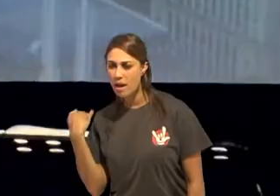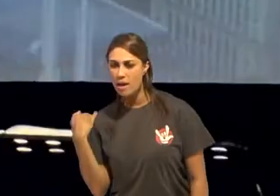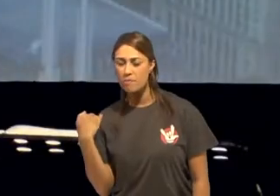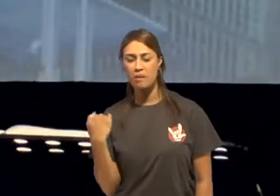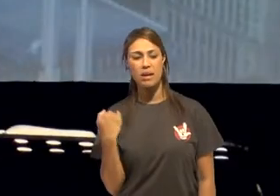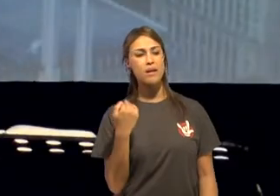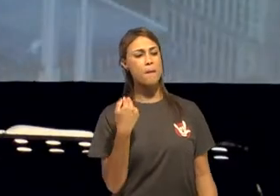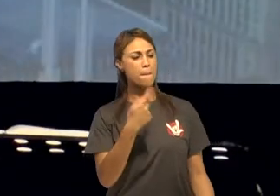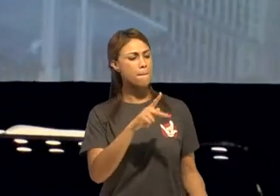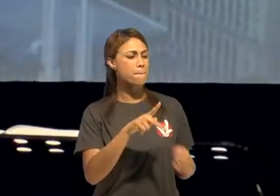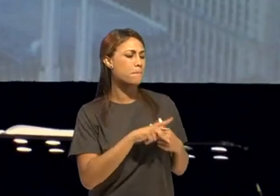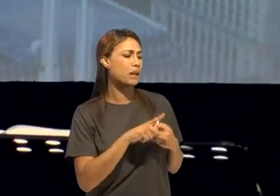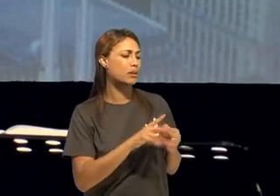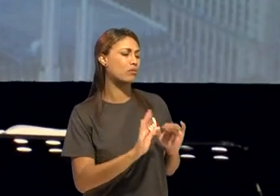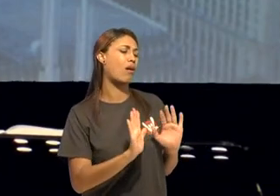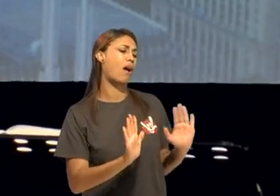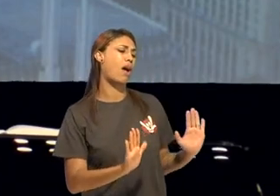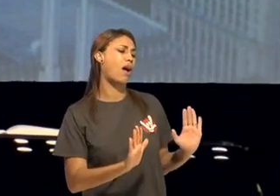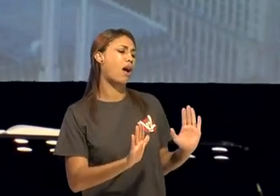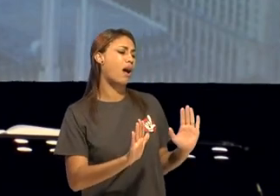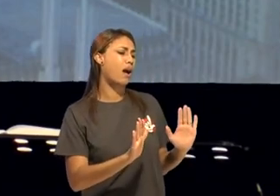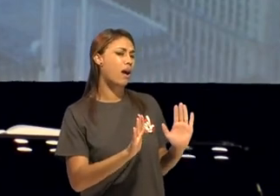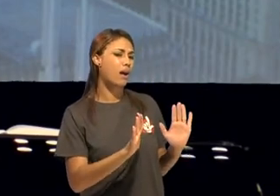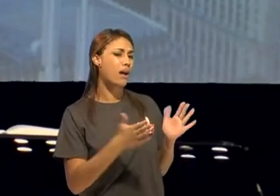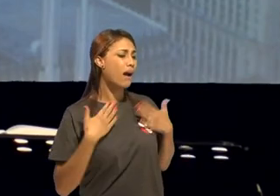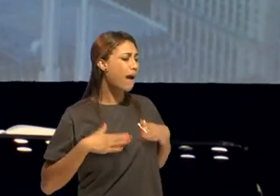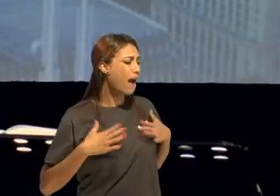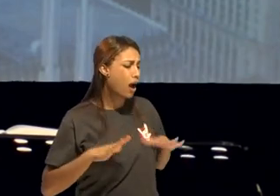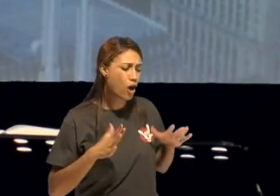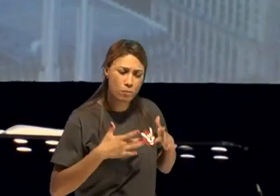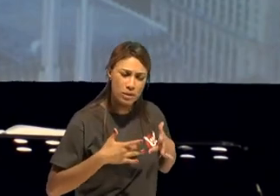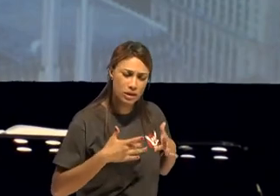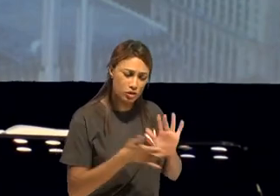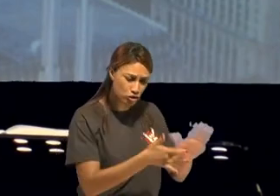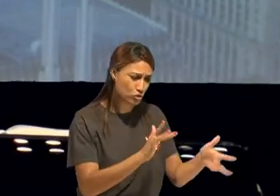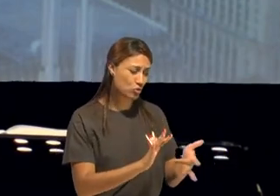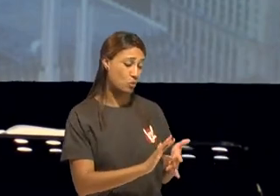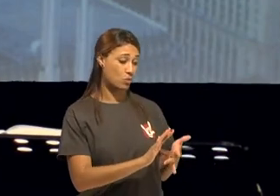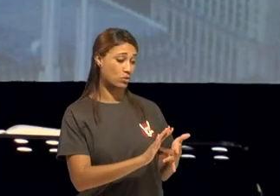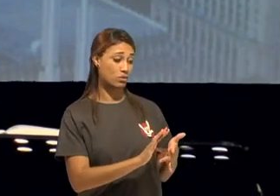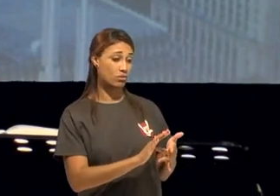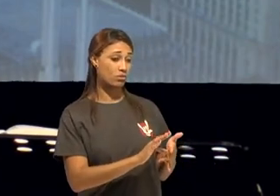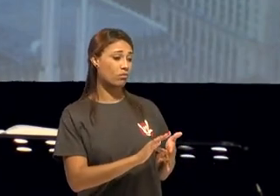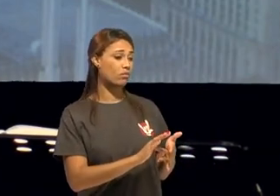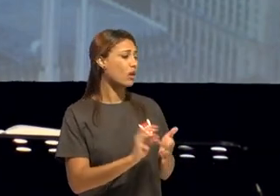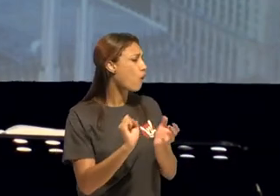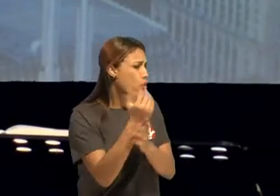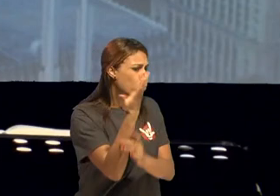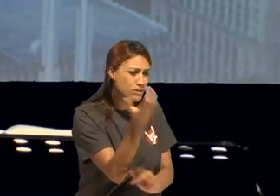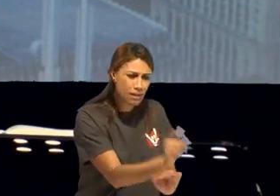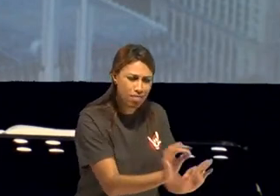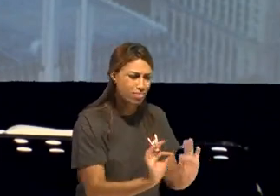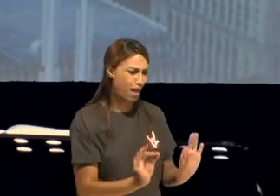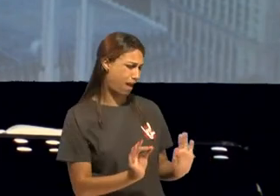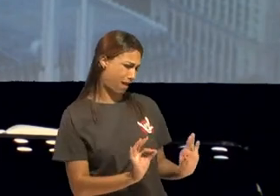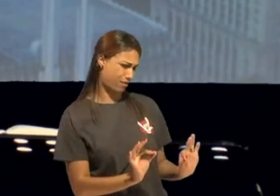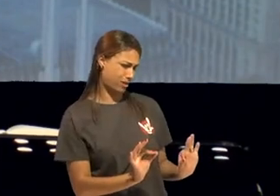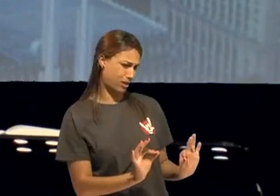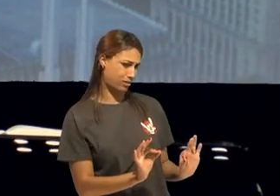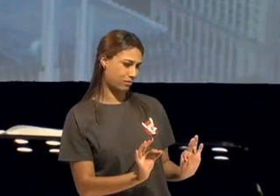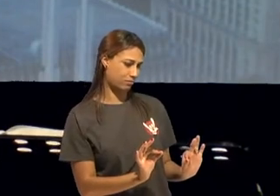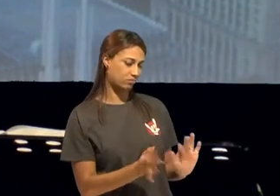fala assim, ó Jesus, tenha piedade de ti, isso não pode te acontecer. Jesus olha para ele e fala